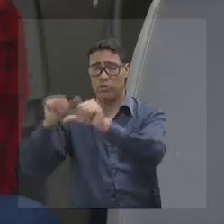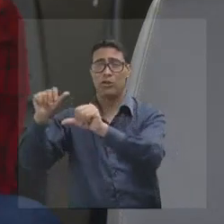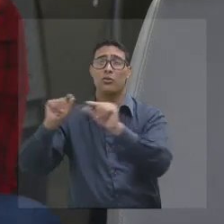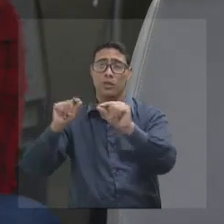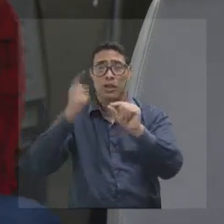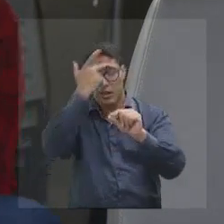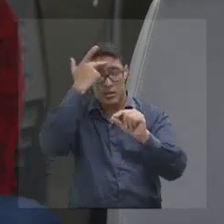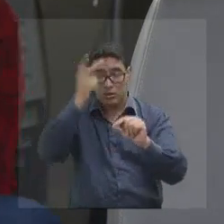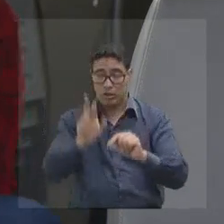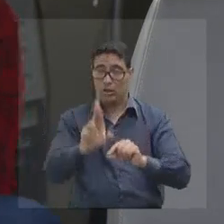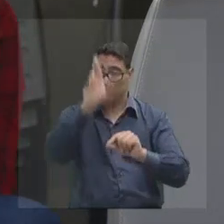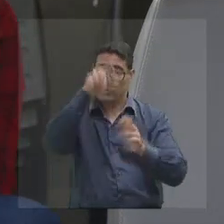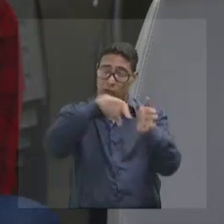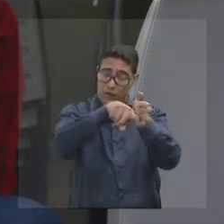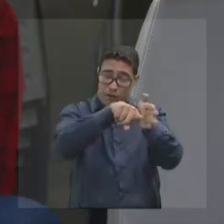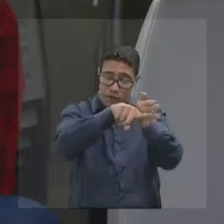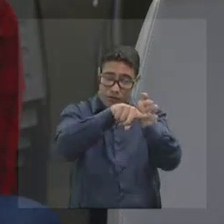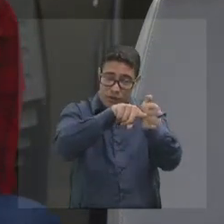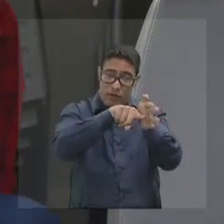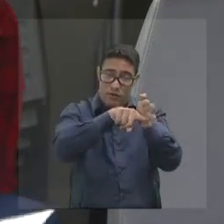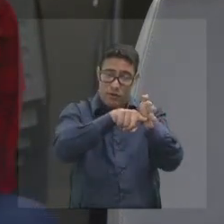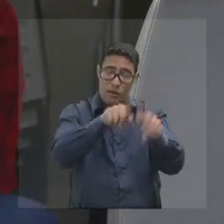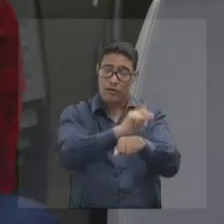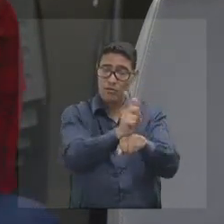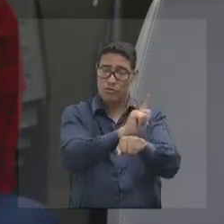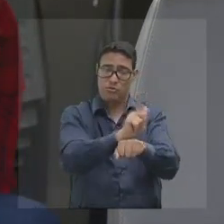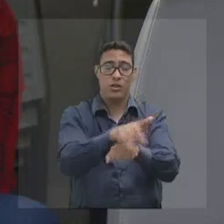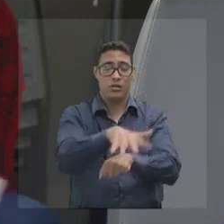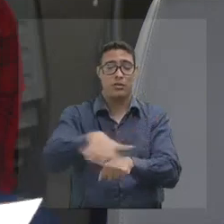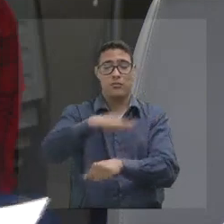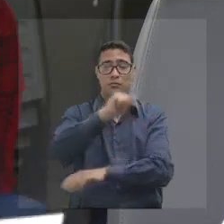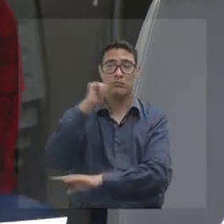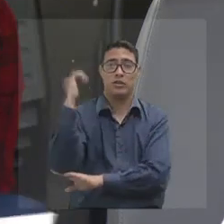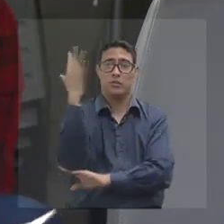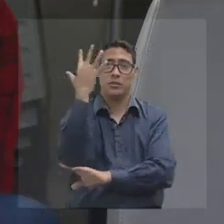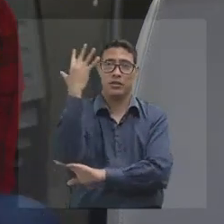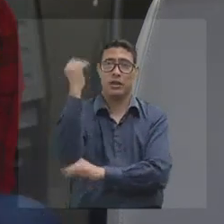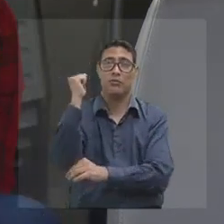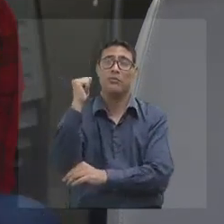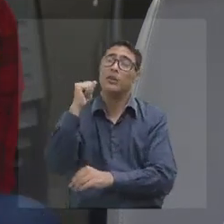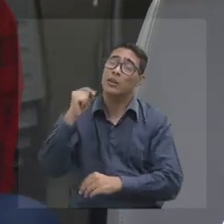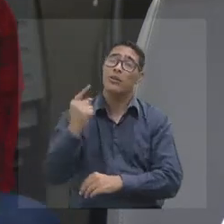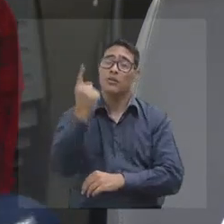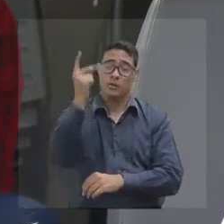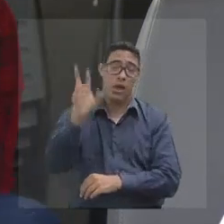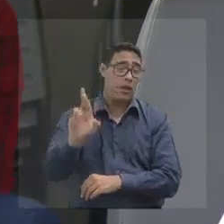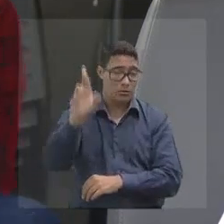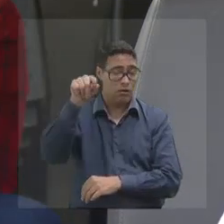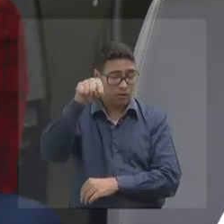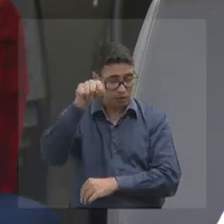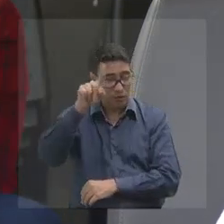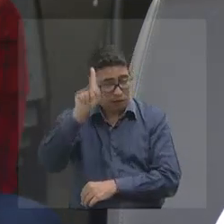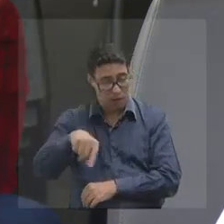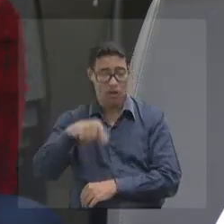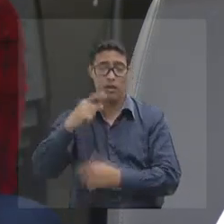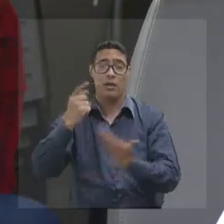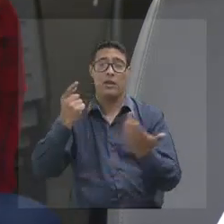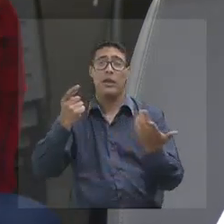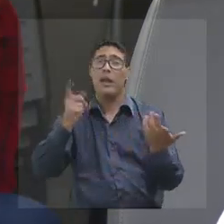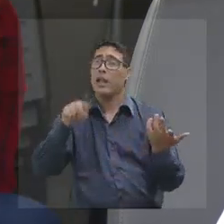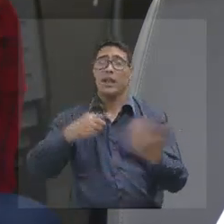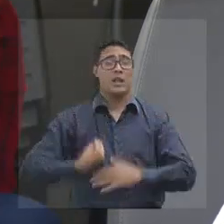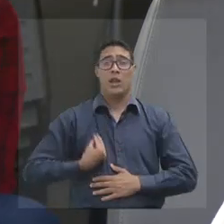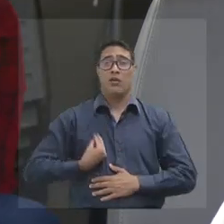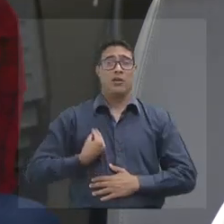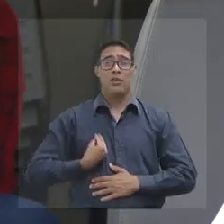dos responsáveis pela fiscalização ambiental inclusive um dos responsáveis pela fiscalização ambiental não estava